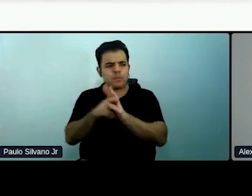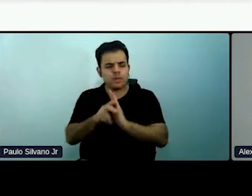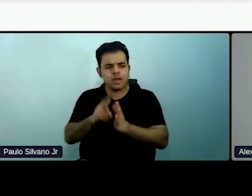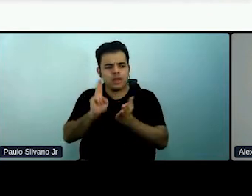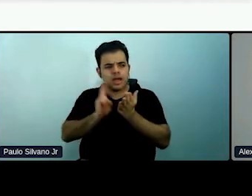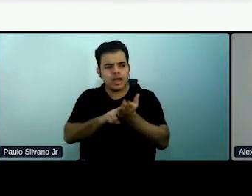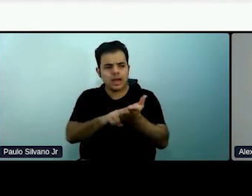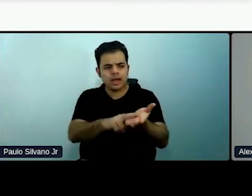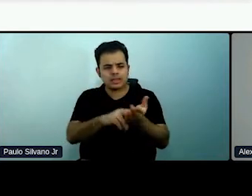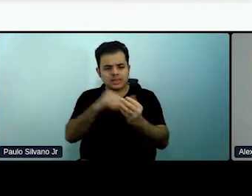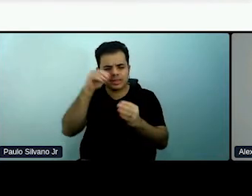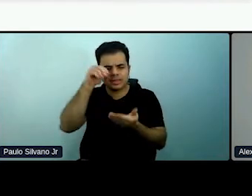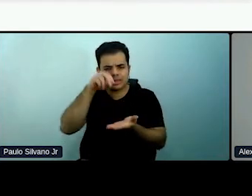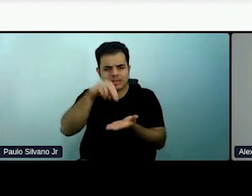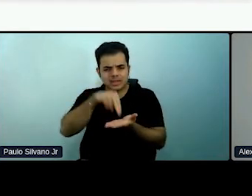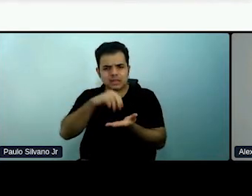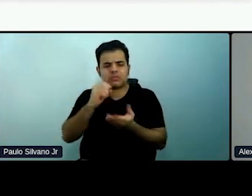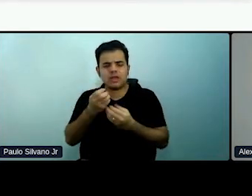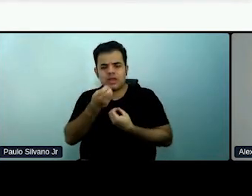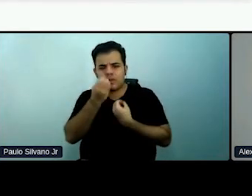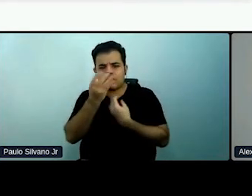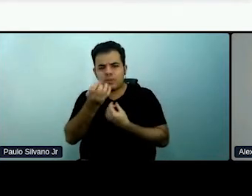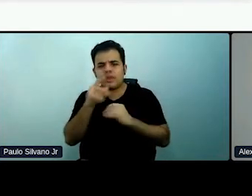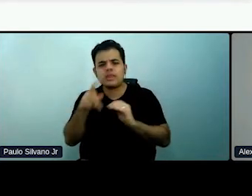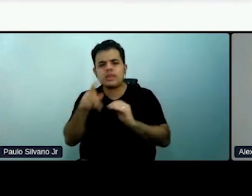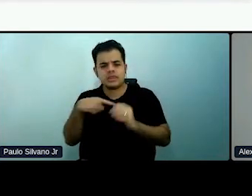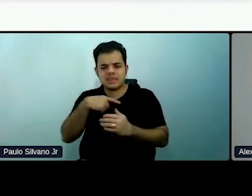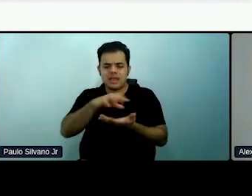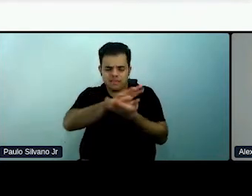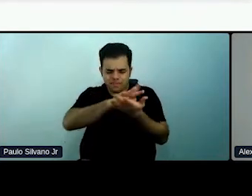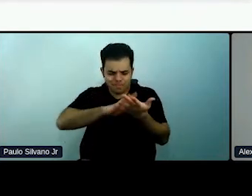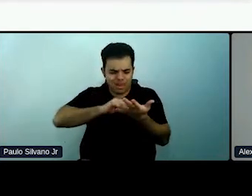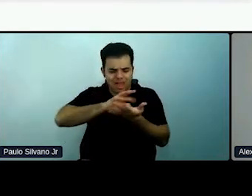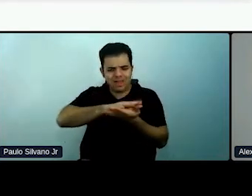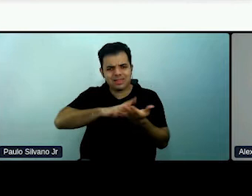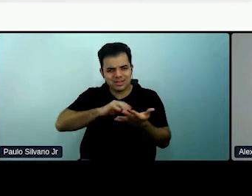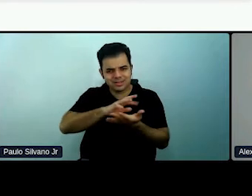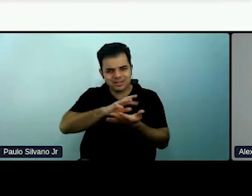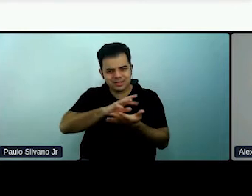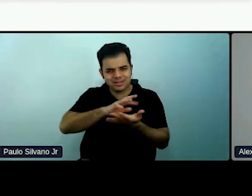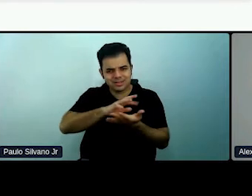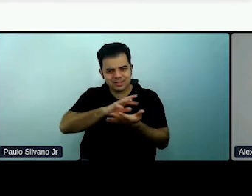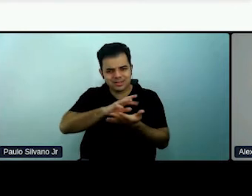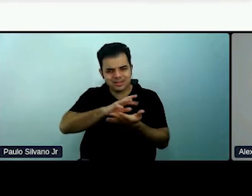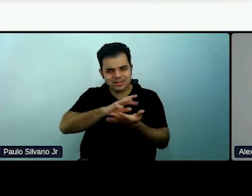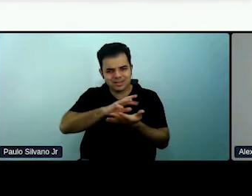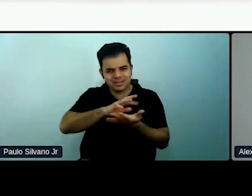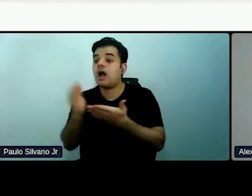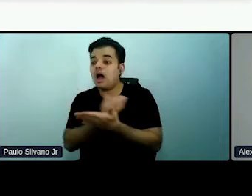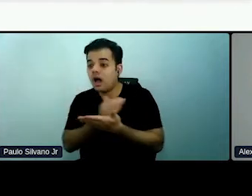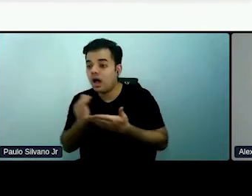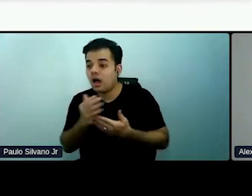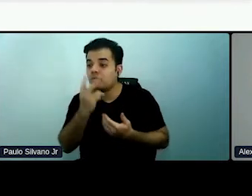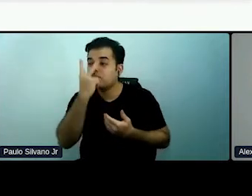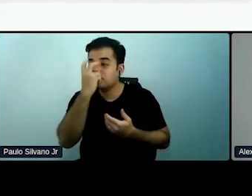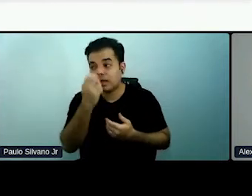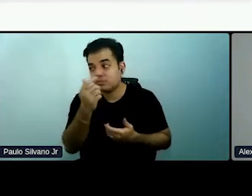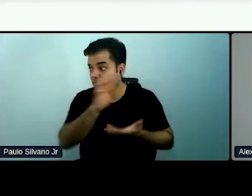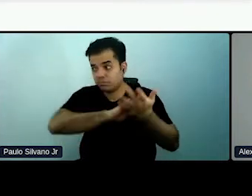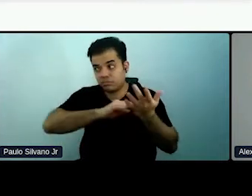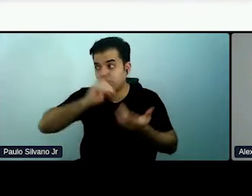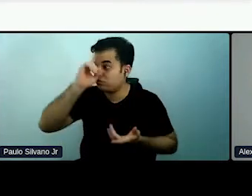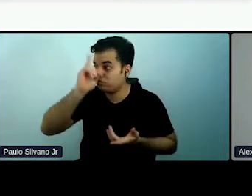com as informações, então veio o material em Braille, mas eu sinalizei também para o time que tem pessoas cegas que não leem Braille,